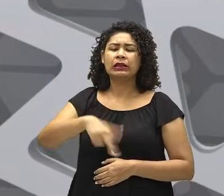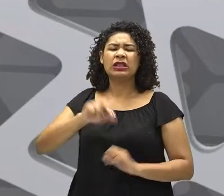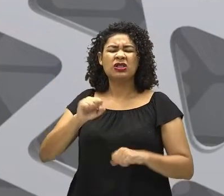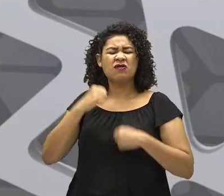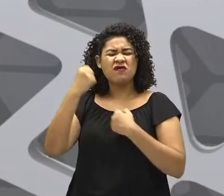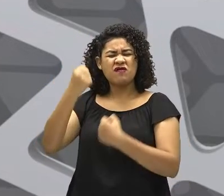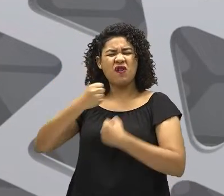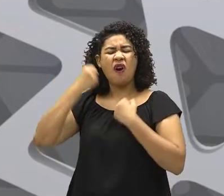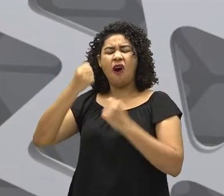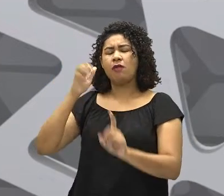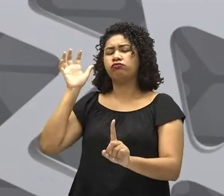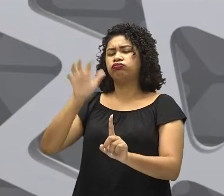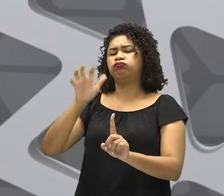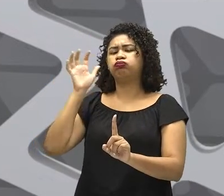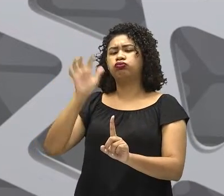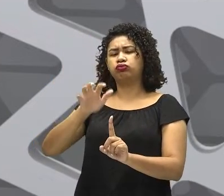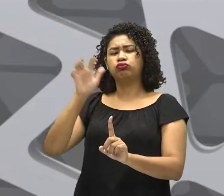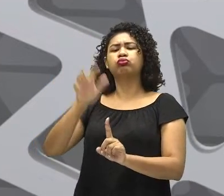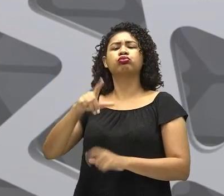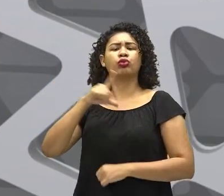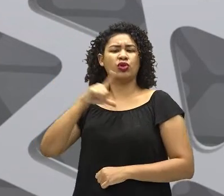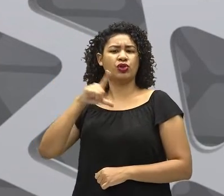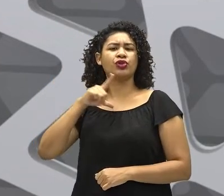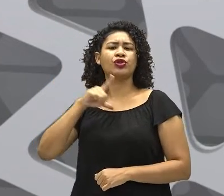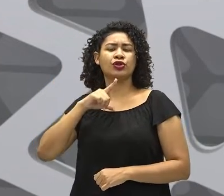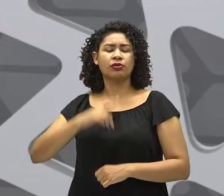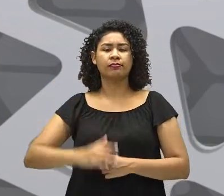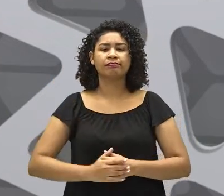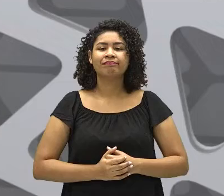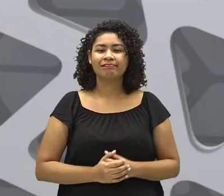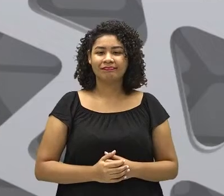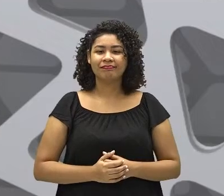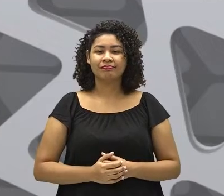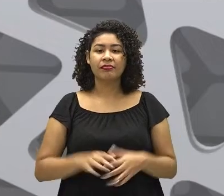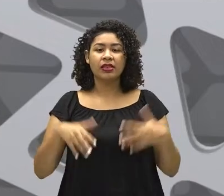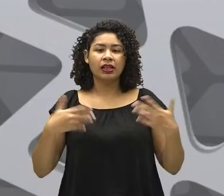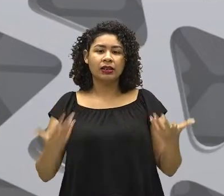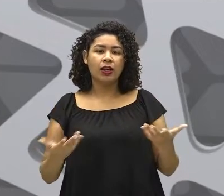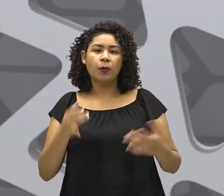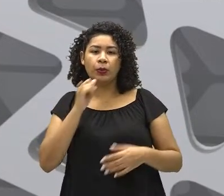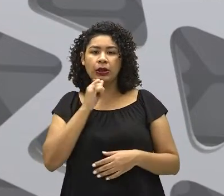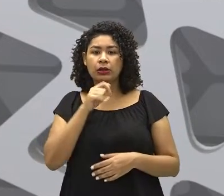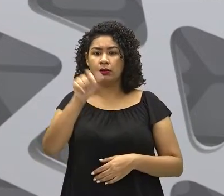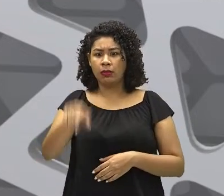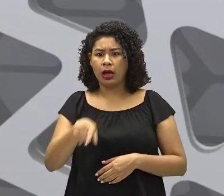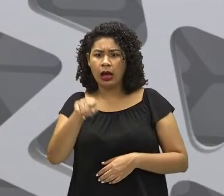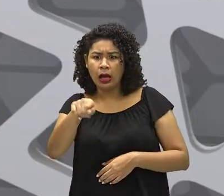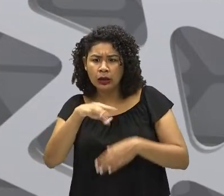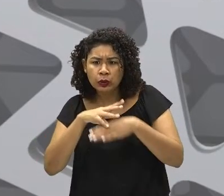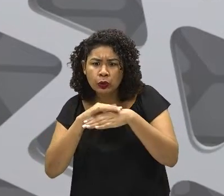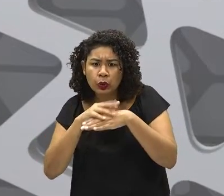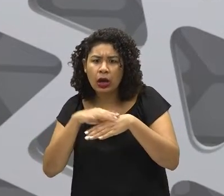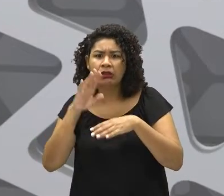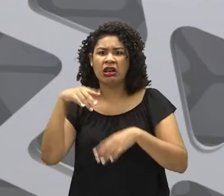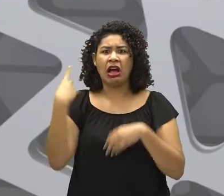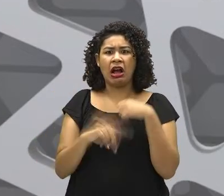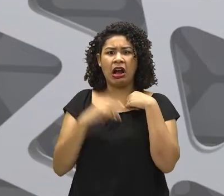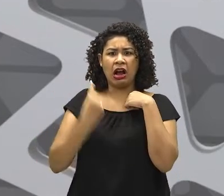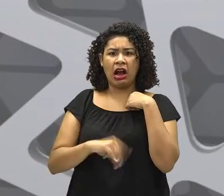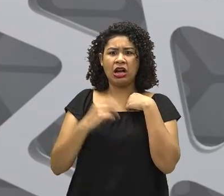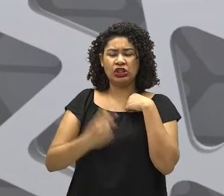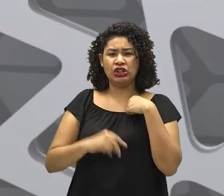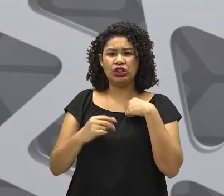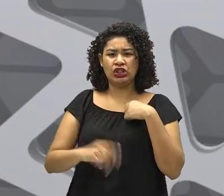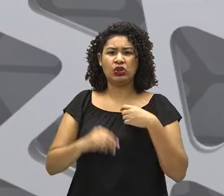religiosidade que estava ali, né, dominando a sociedade. Então, fulano adoeceu, é castigo. Fulano morreu,